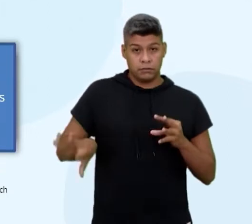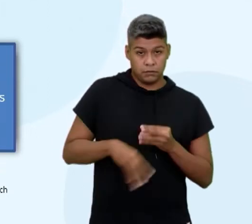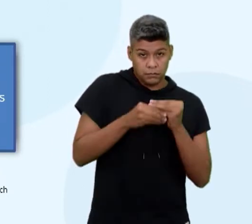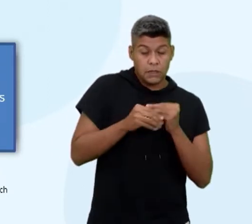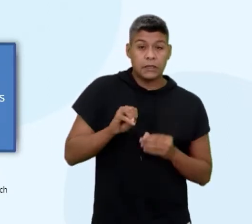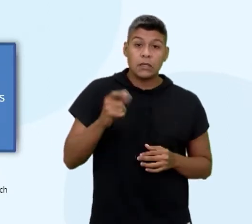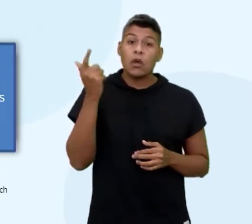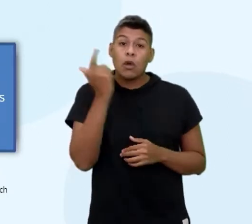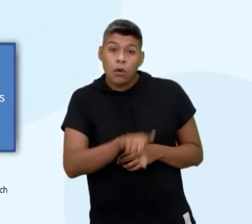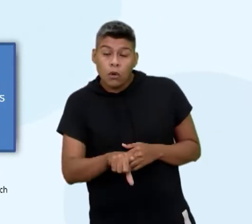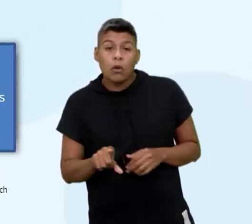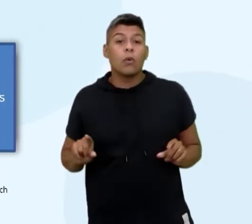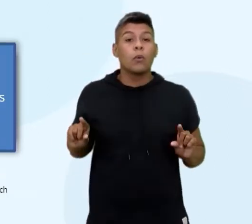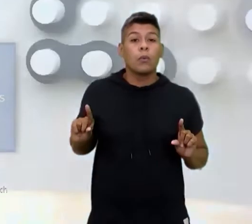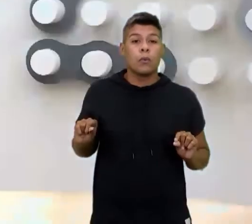vocês conseguirem,